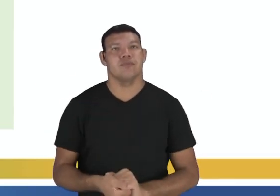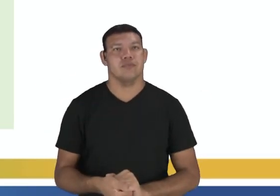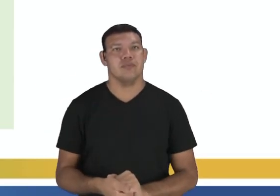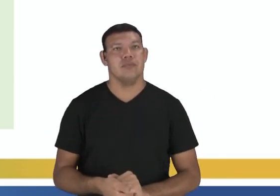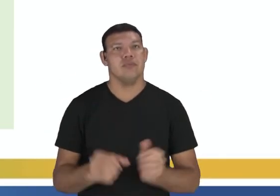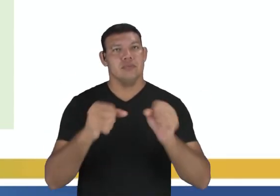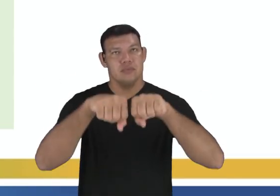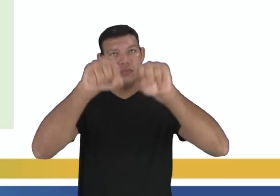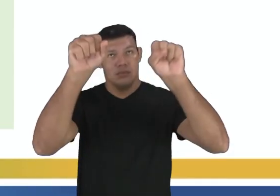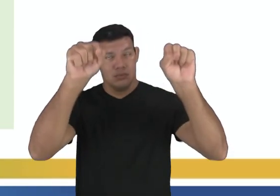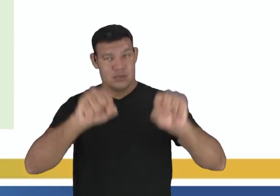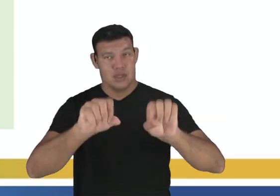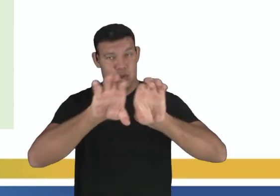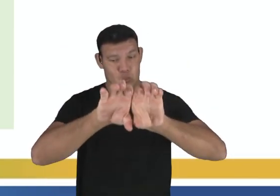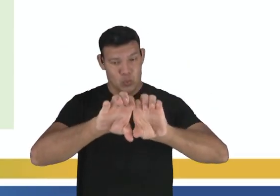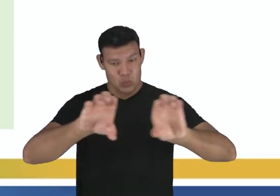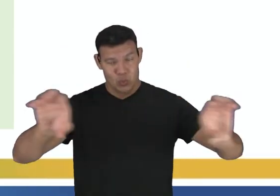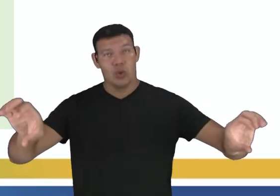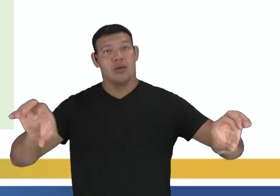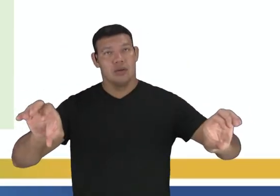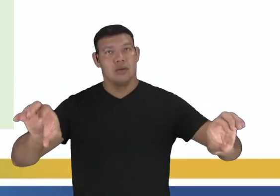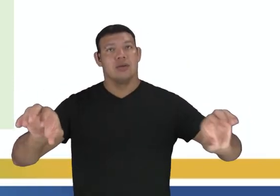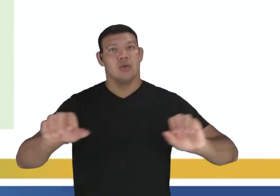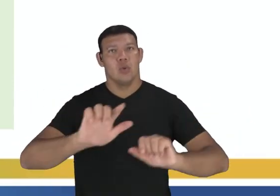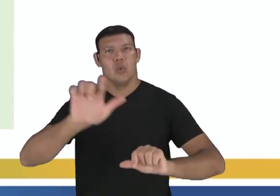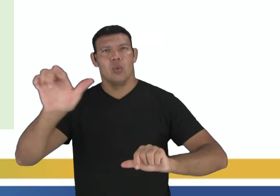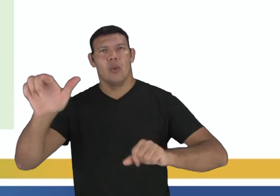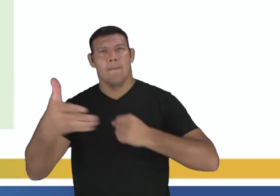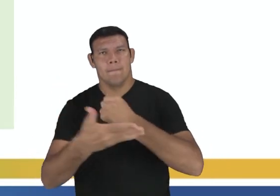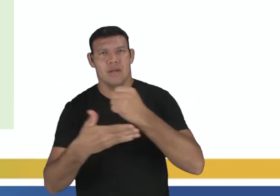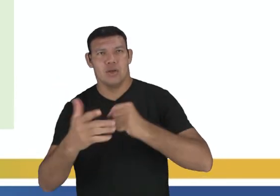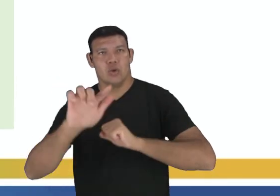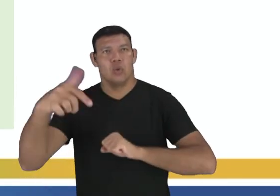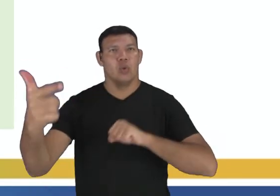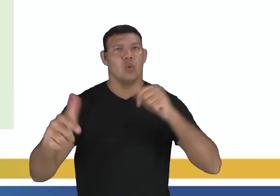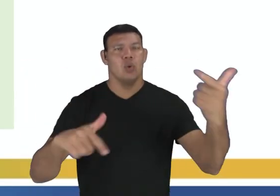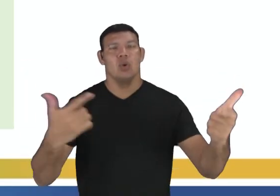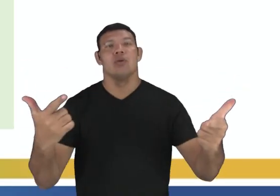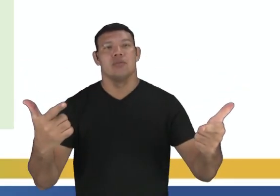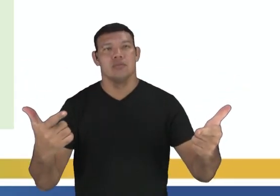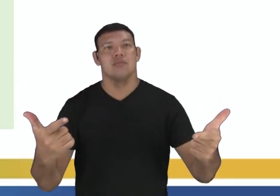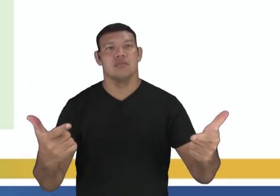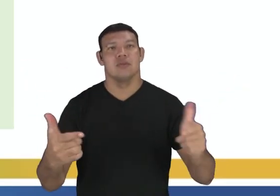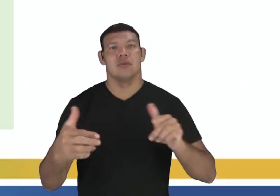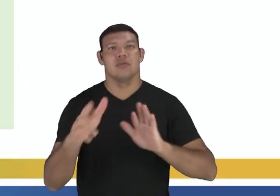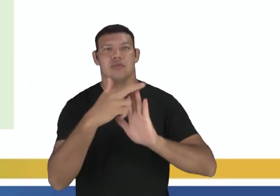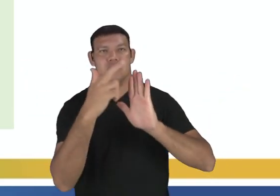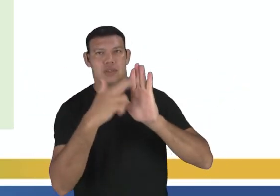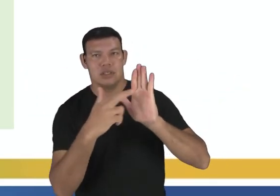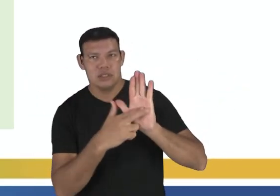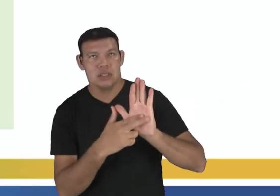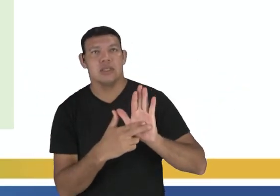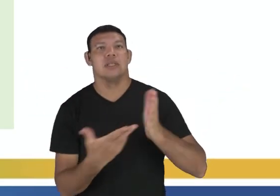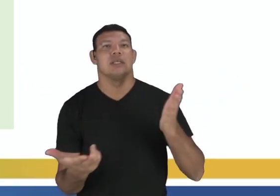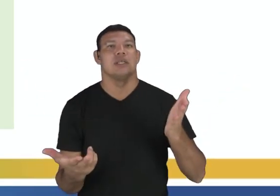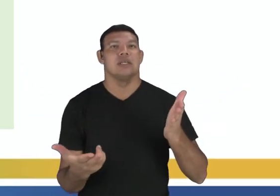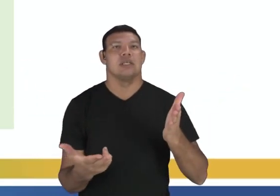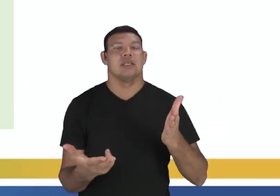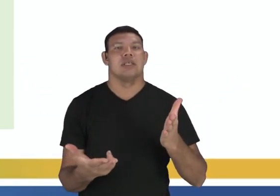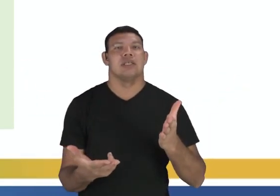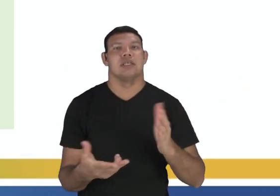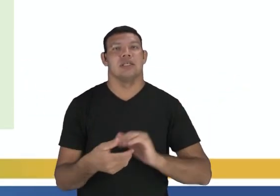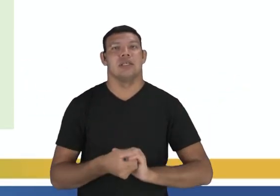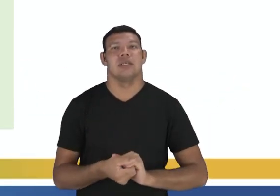2. Aliado a um sistema de saneamento básico, quais outras medidas individuais podem ser tomadas como forma de